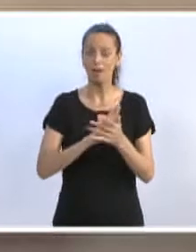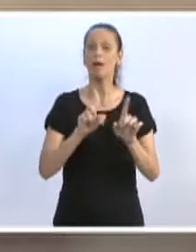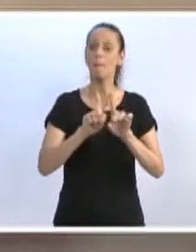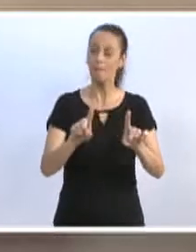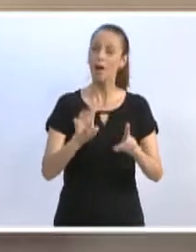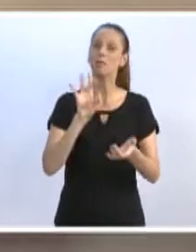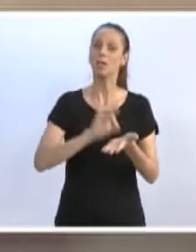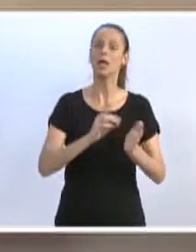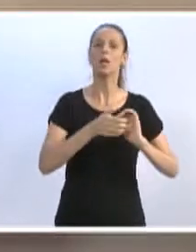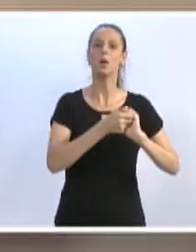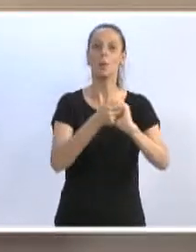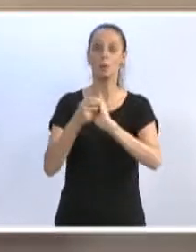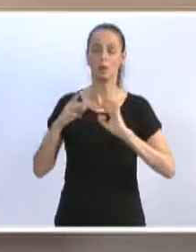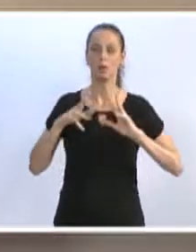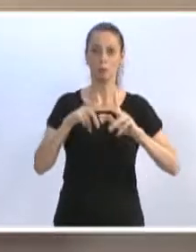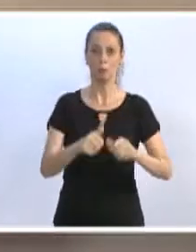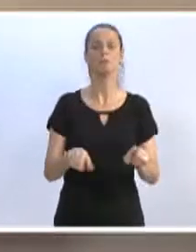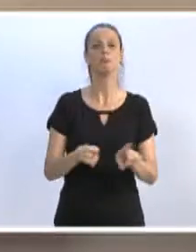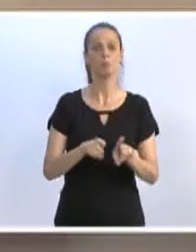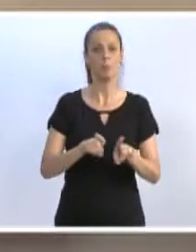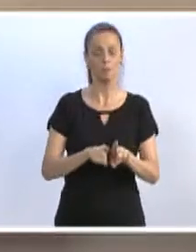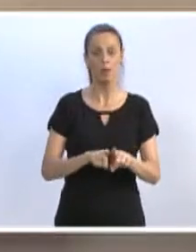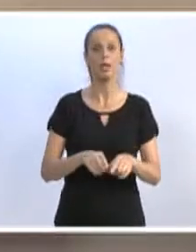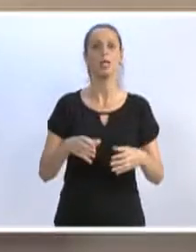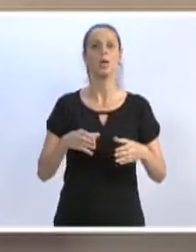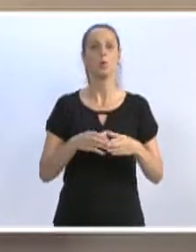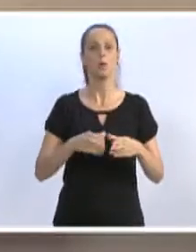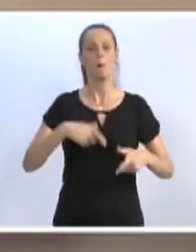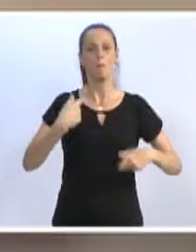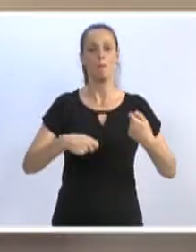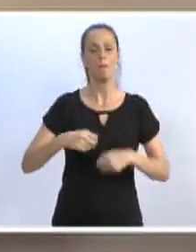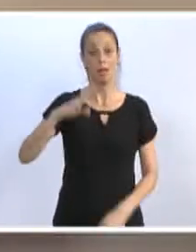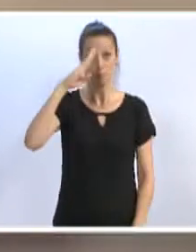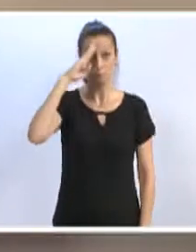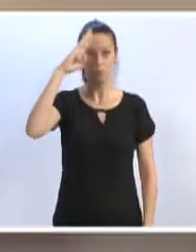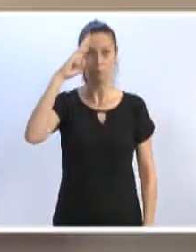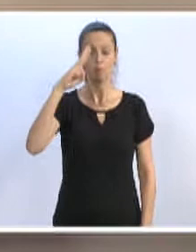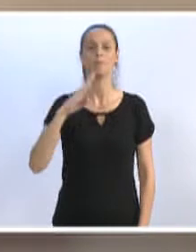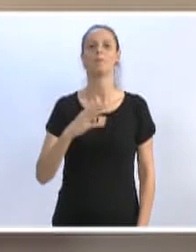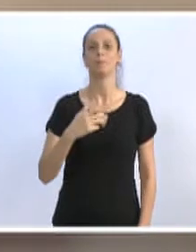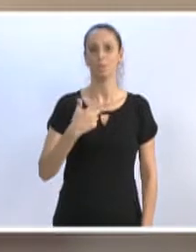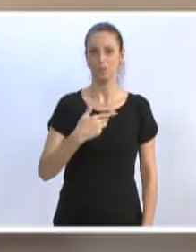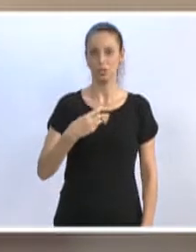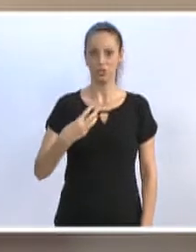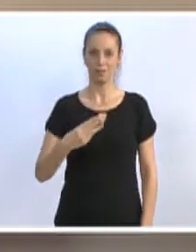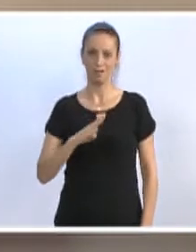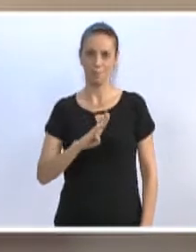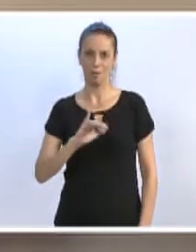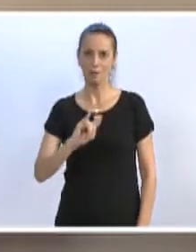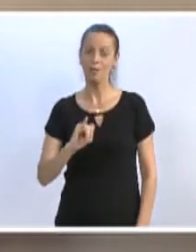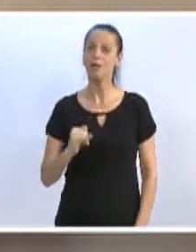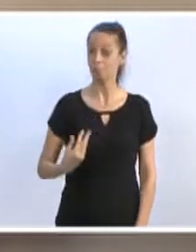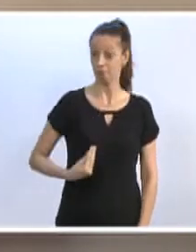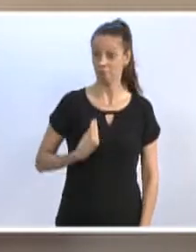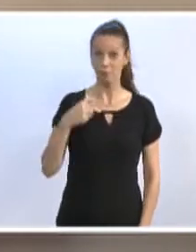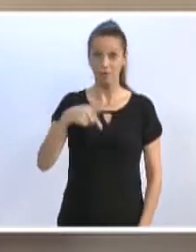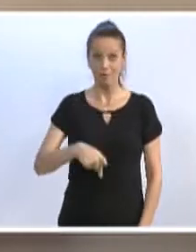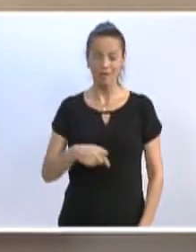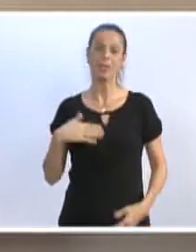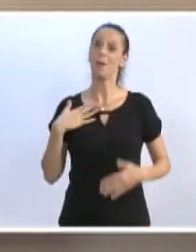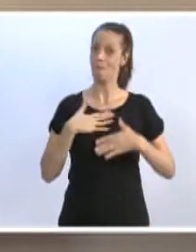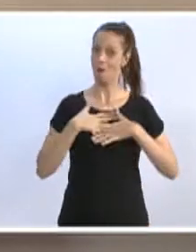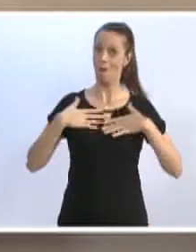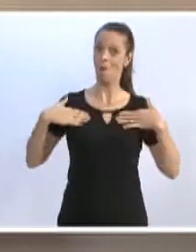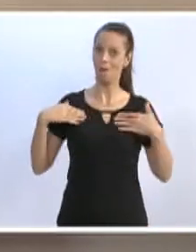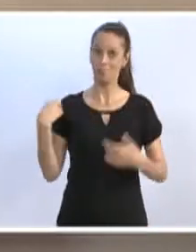alegria cumprimentar o Exército, a banda do 23BI, que nos dá a honra também de estar conosco. E